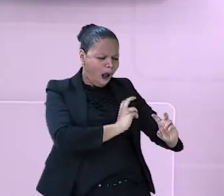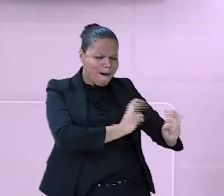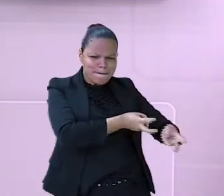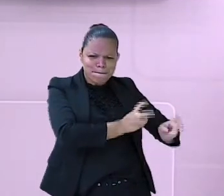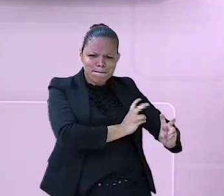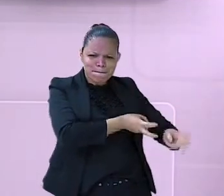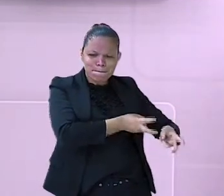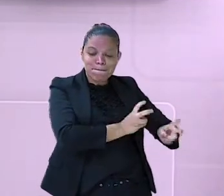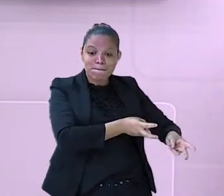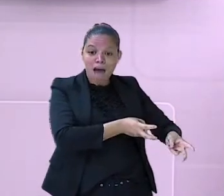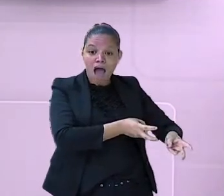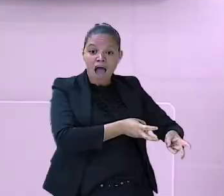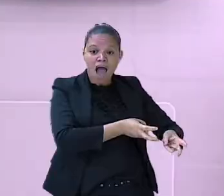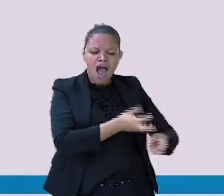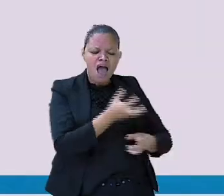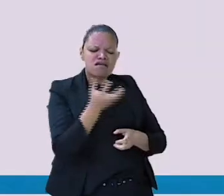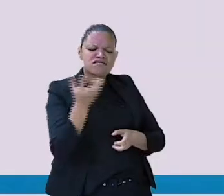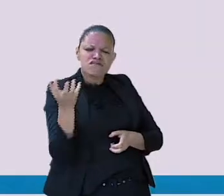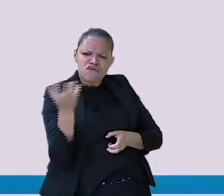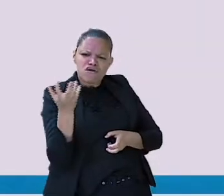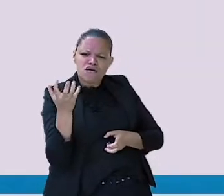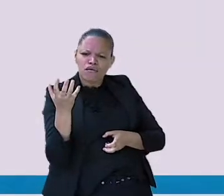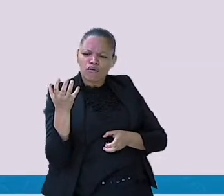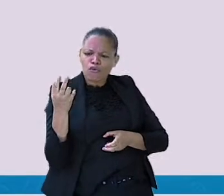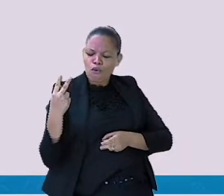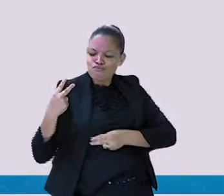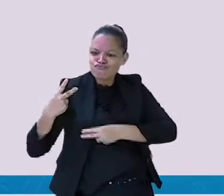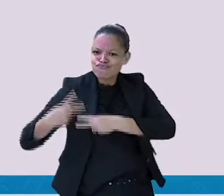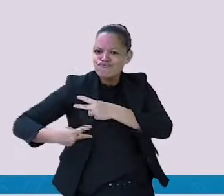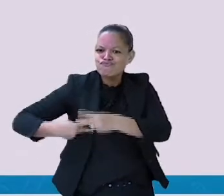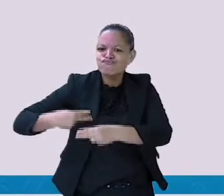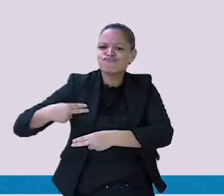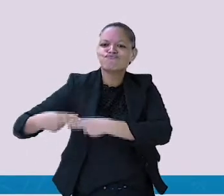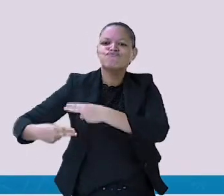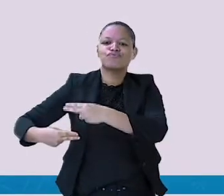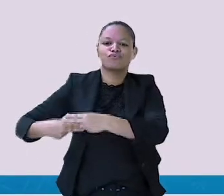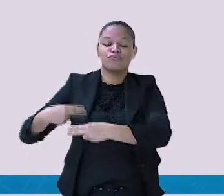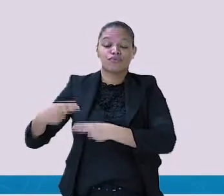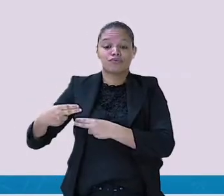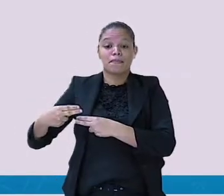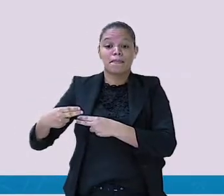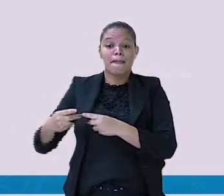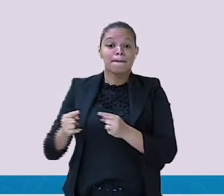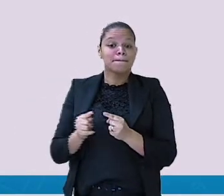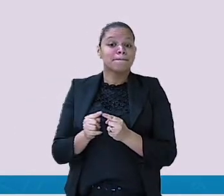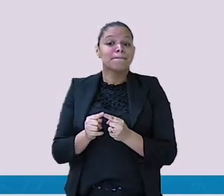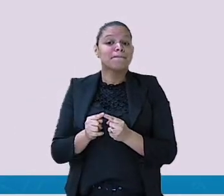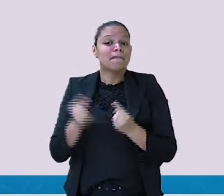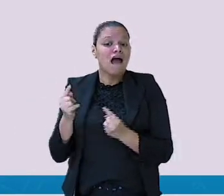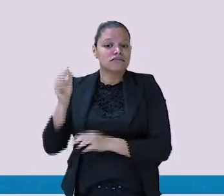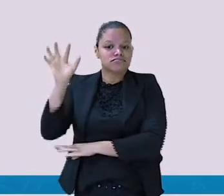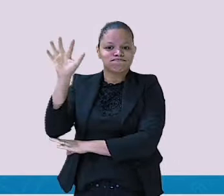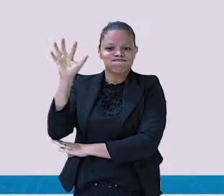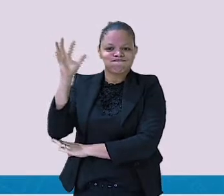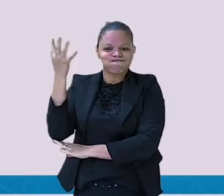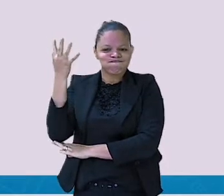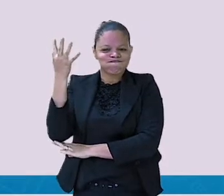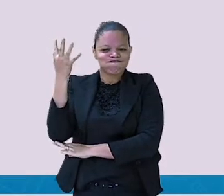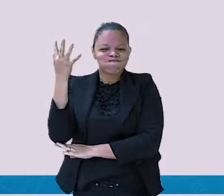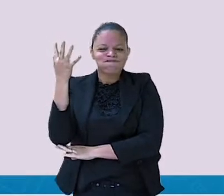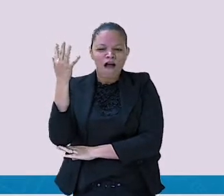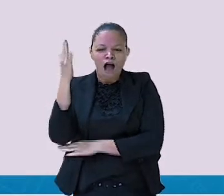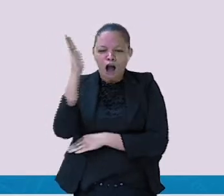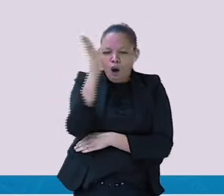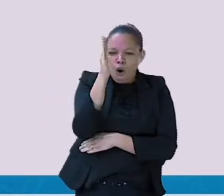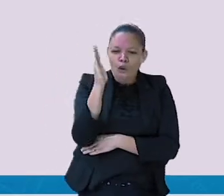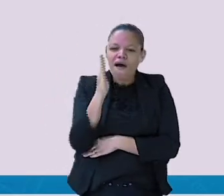para progredir também. Então, apesar do lucro do pau-brasil, eles exploraram bastante o pau-brasil naquele momento colonial,